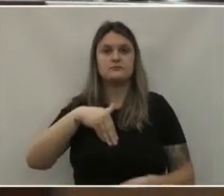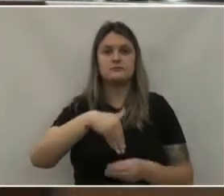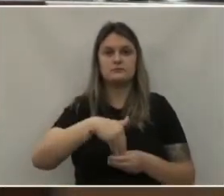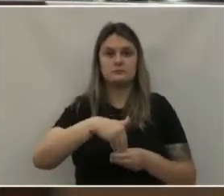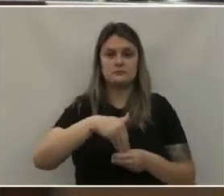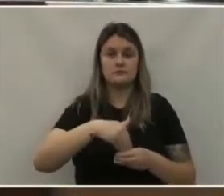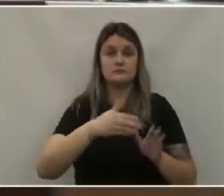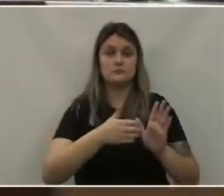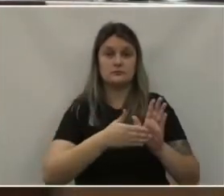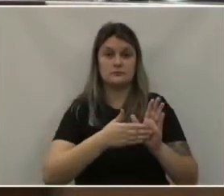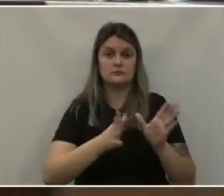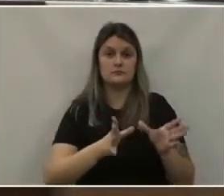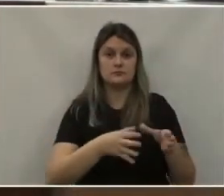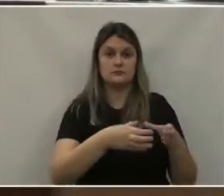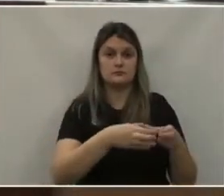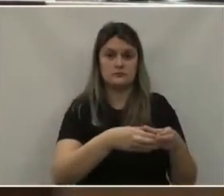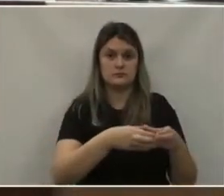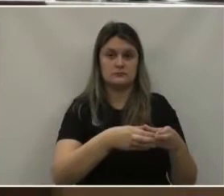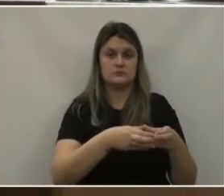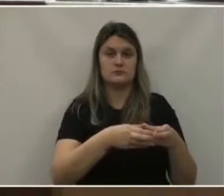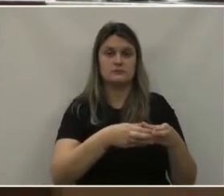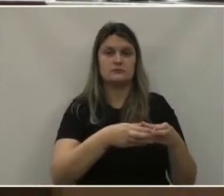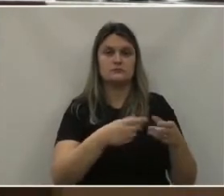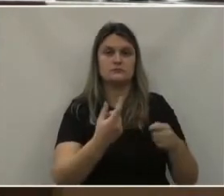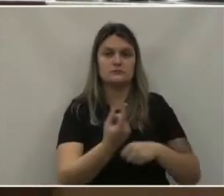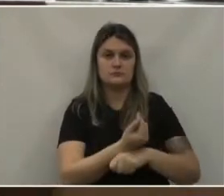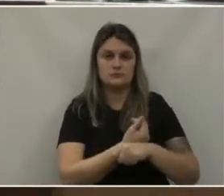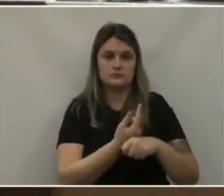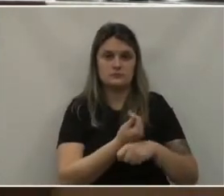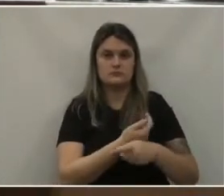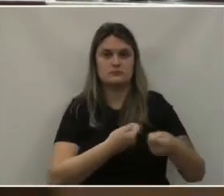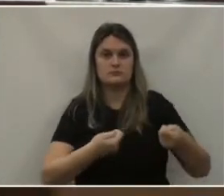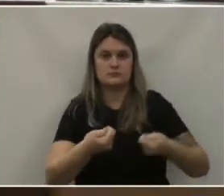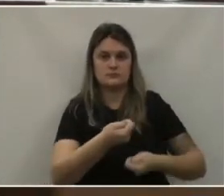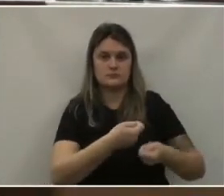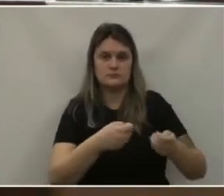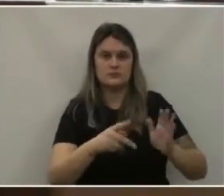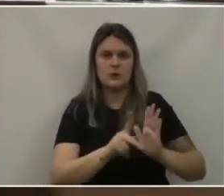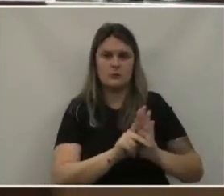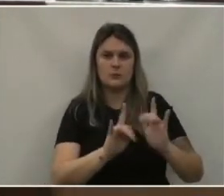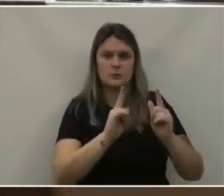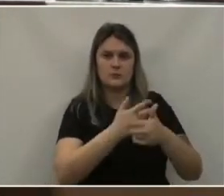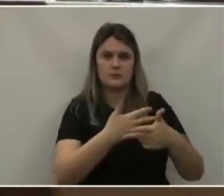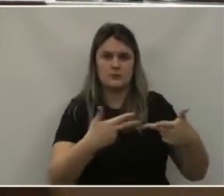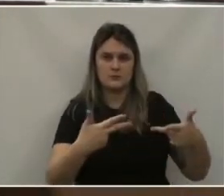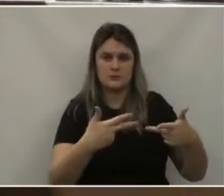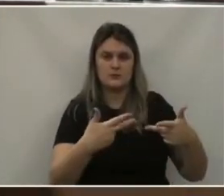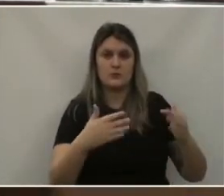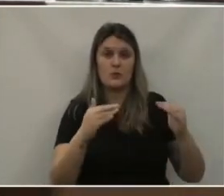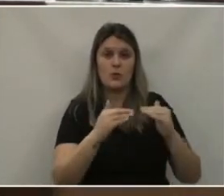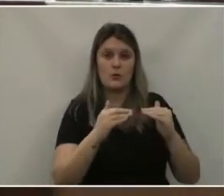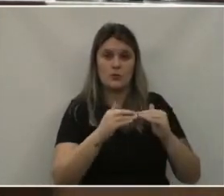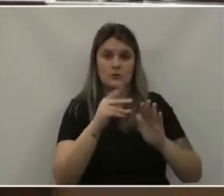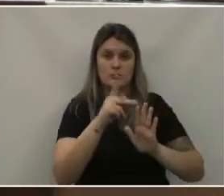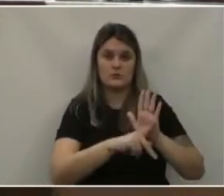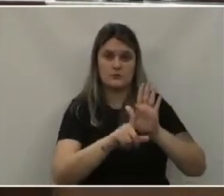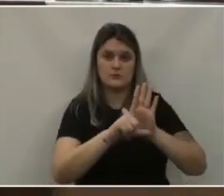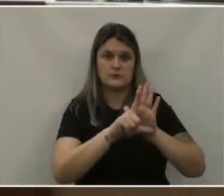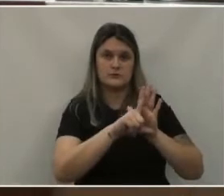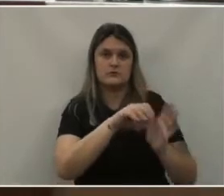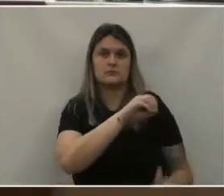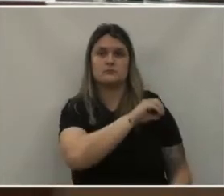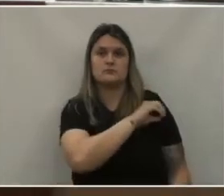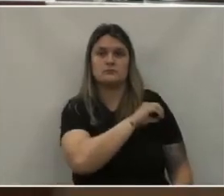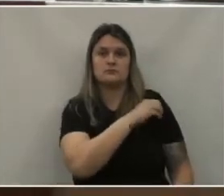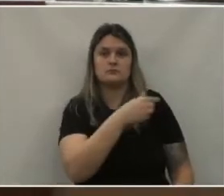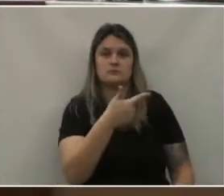Votação do parecer fundamentado da Comissão de Finanças, Orçamento e Patrimônio. Favorável ao projeto de lei